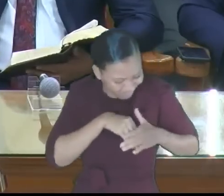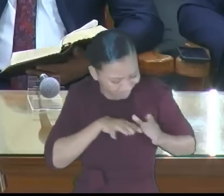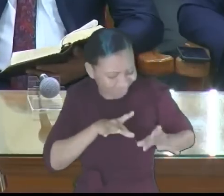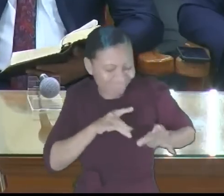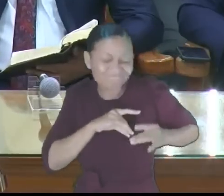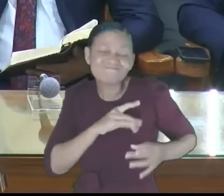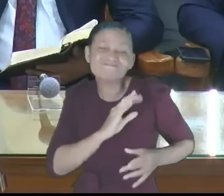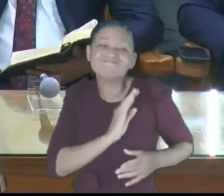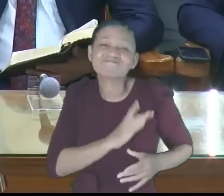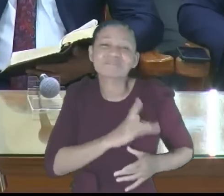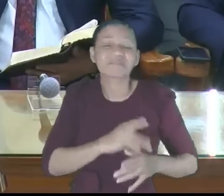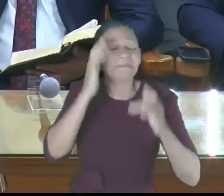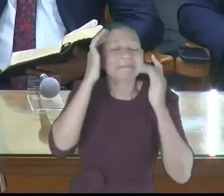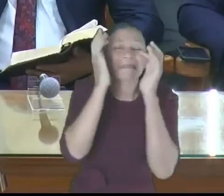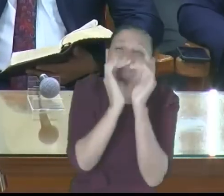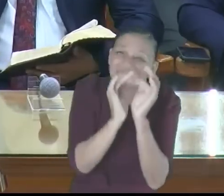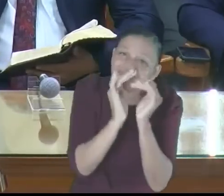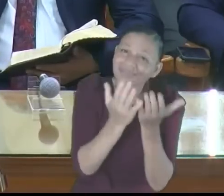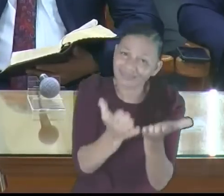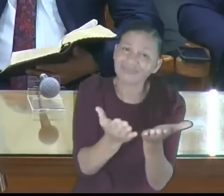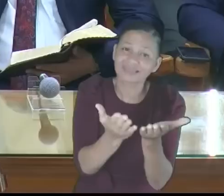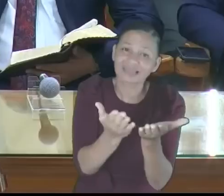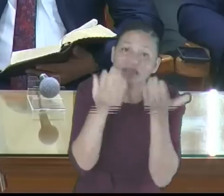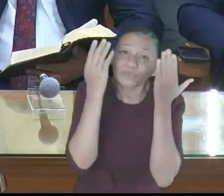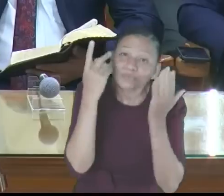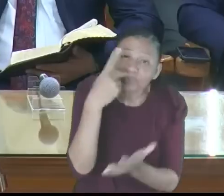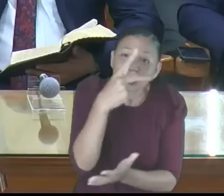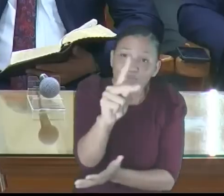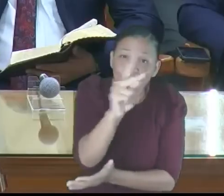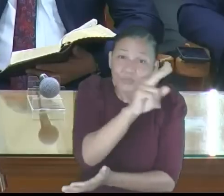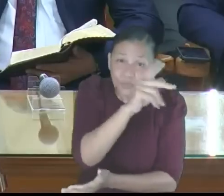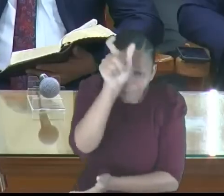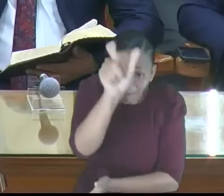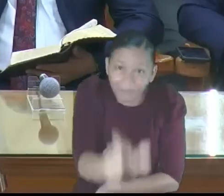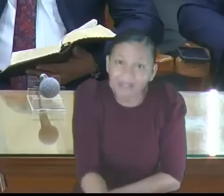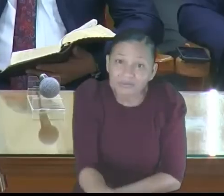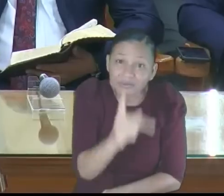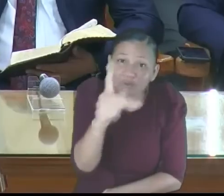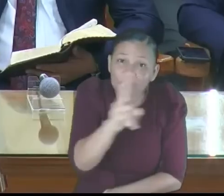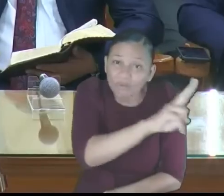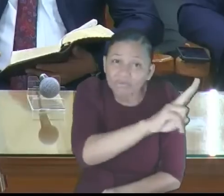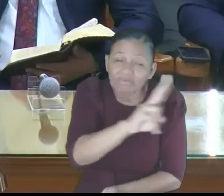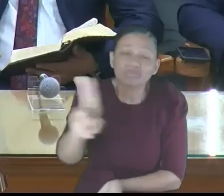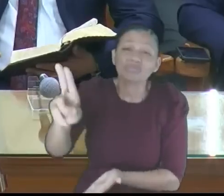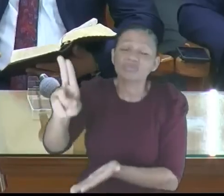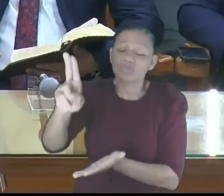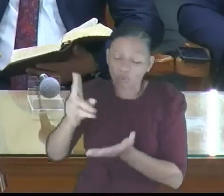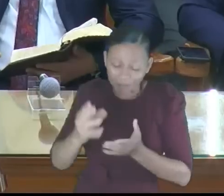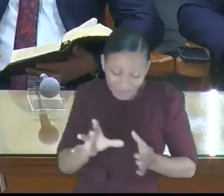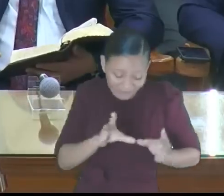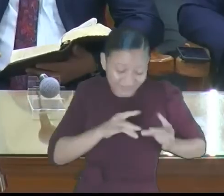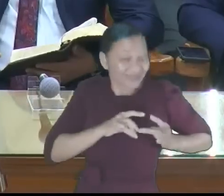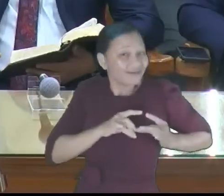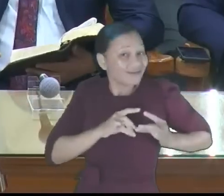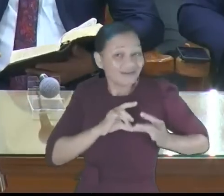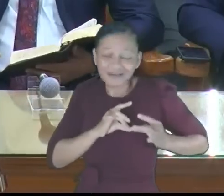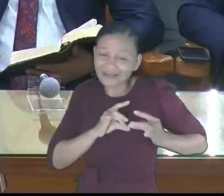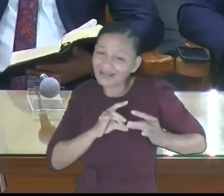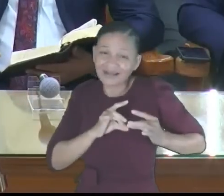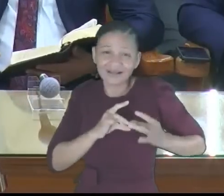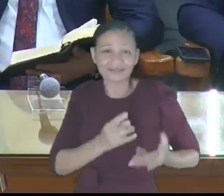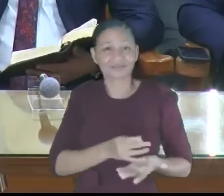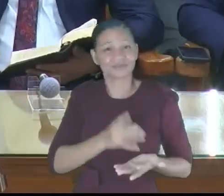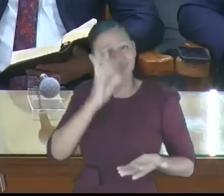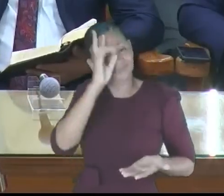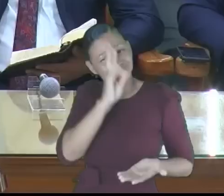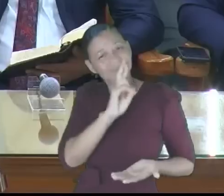Irmão, medita nisso. Tua pessoa, teu nome está sobre o peito do Senhor